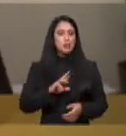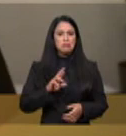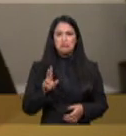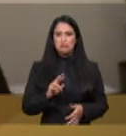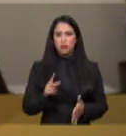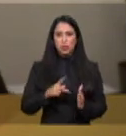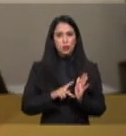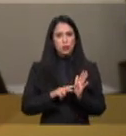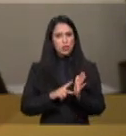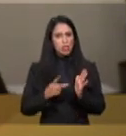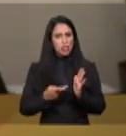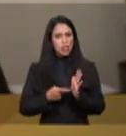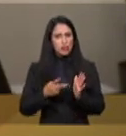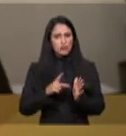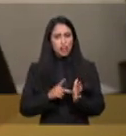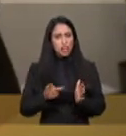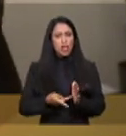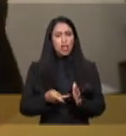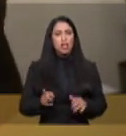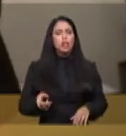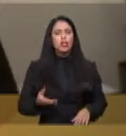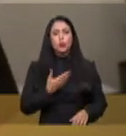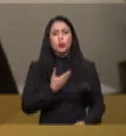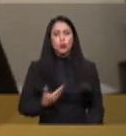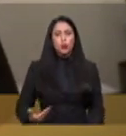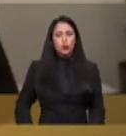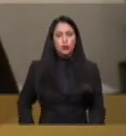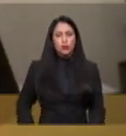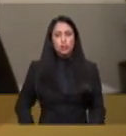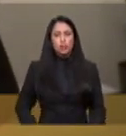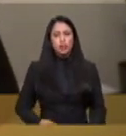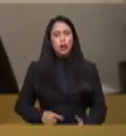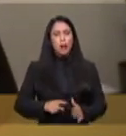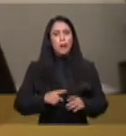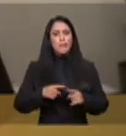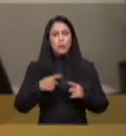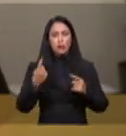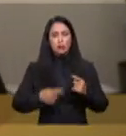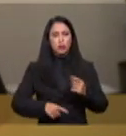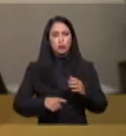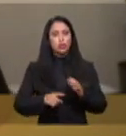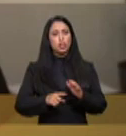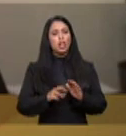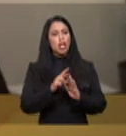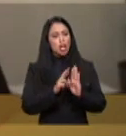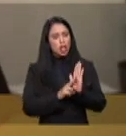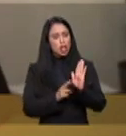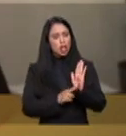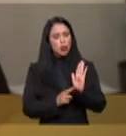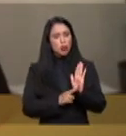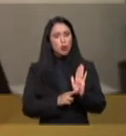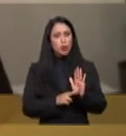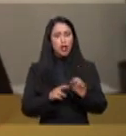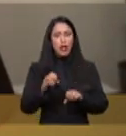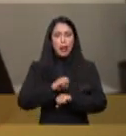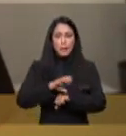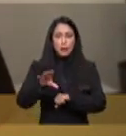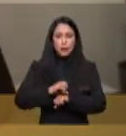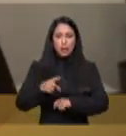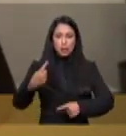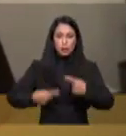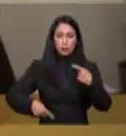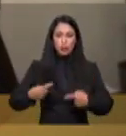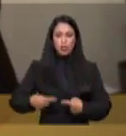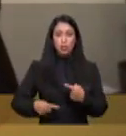que o Estado esteja proibido de regular a propaganda política e, no caso, aquela veiculada